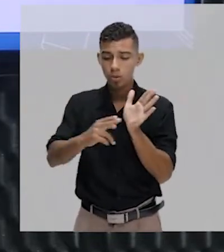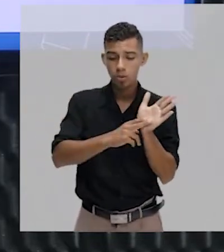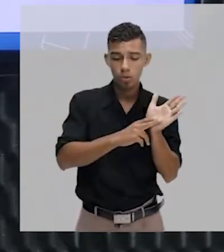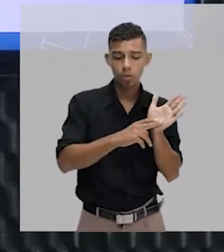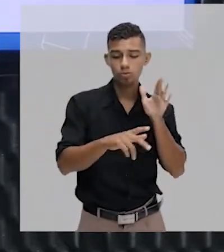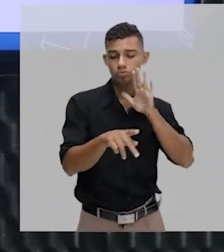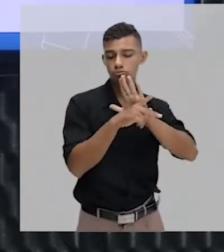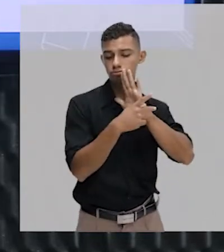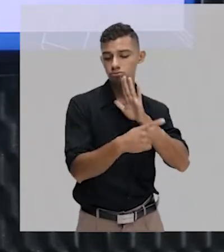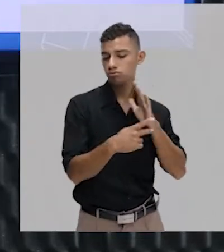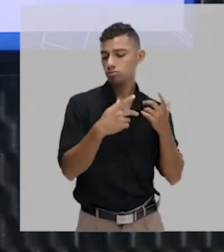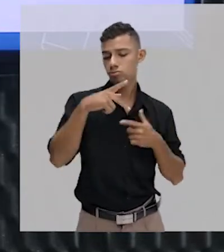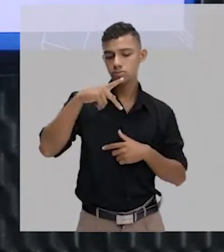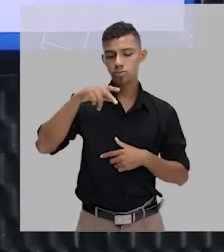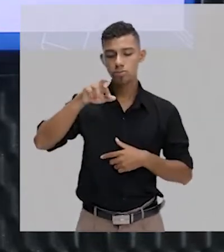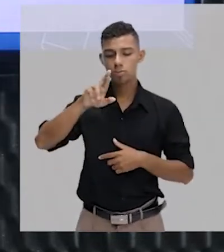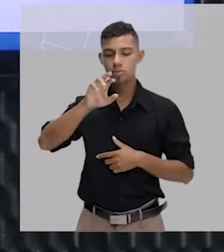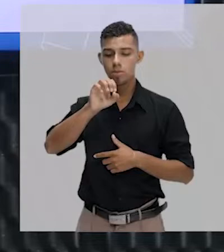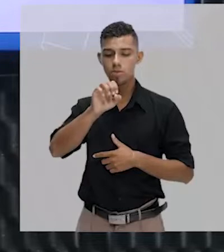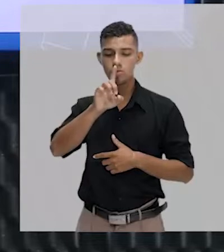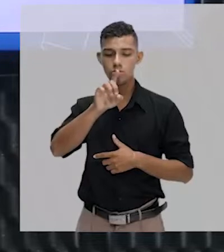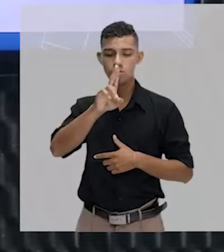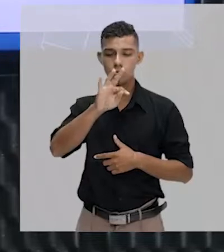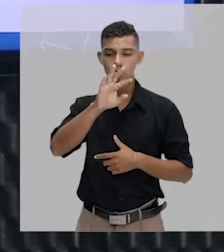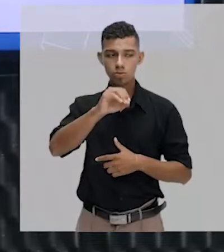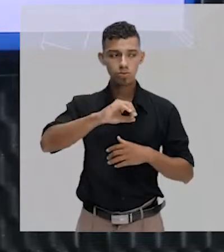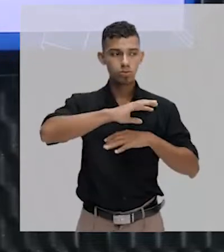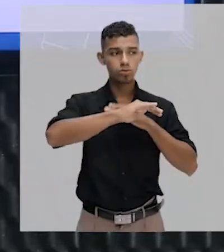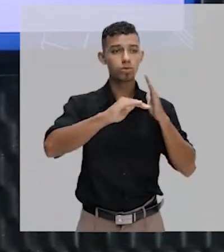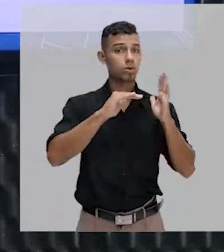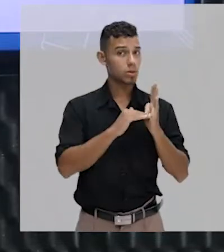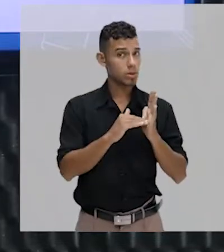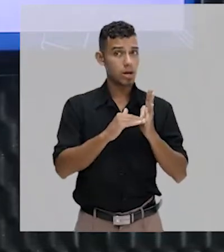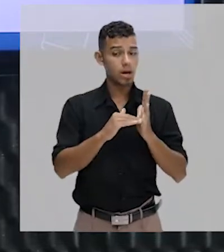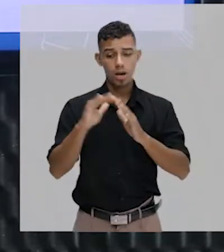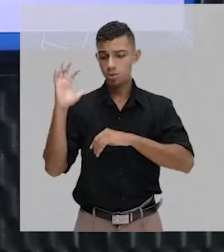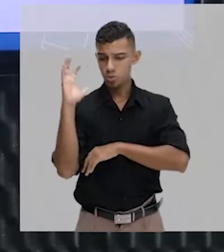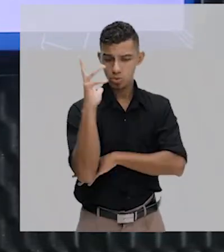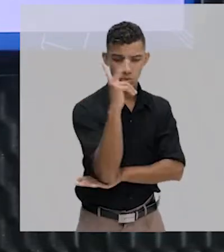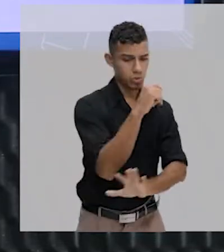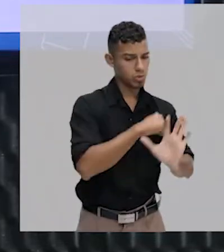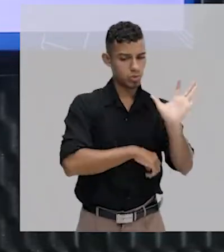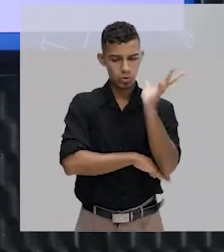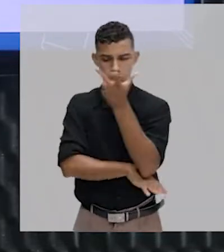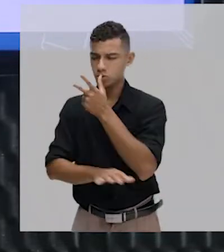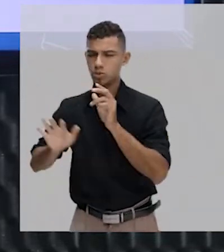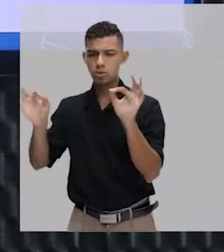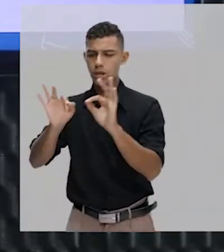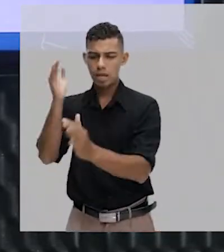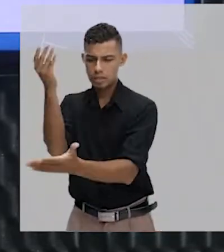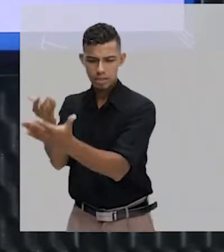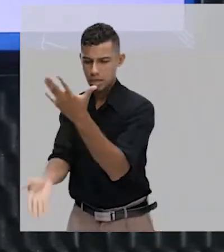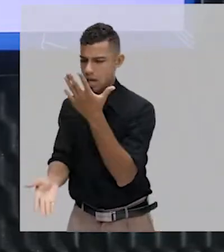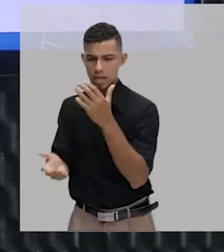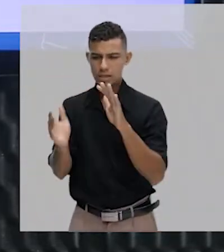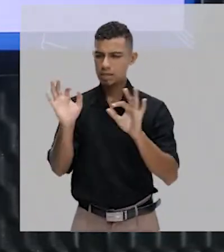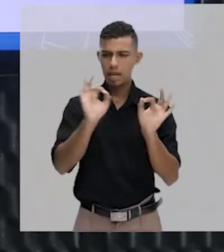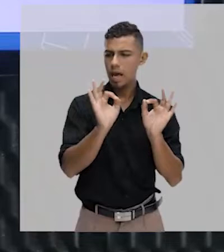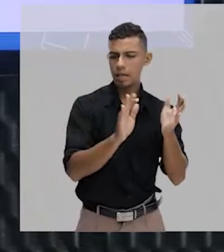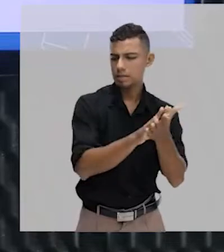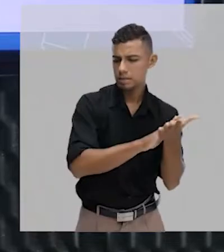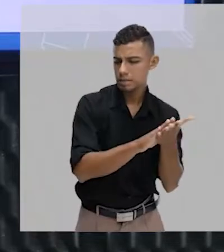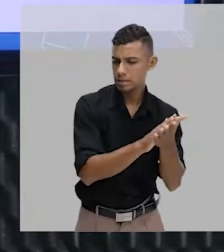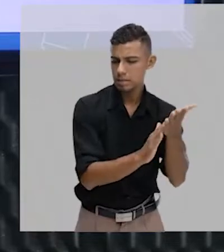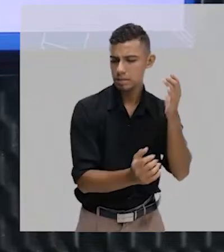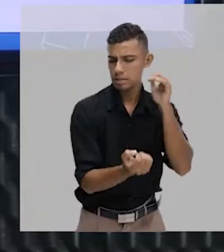dos produtos. Por isso que Lavoisier disse que na natureza nada se perde, nada se cria, tudo